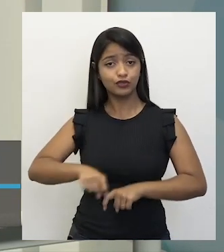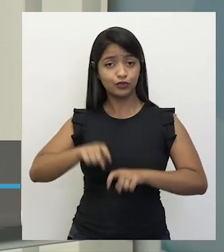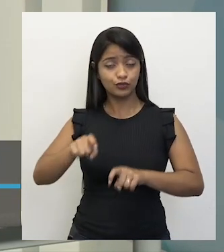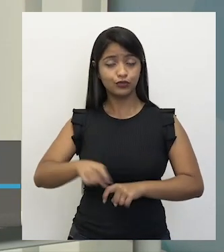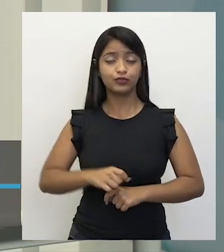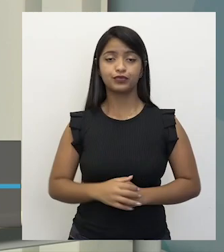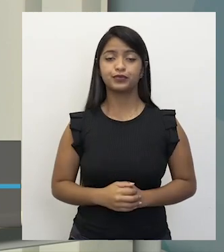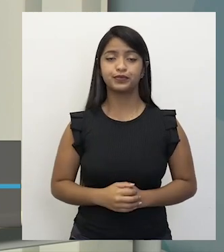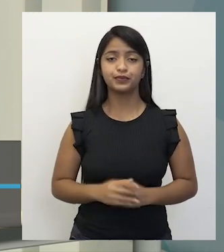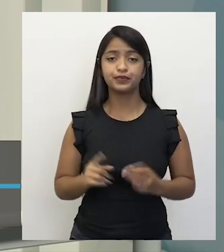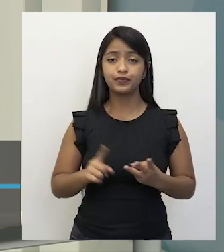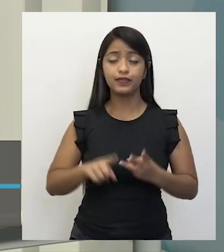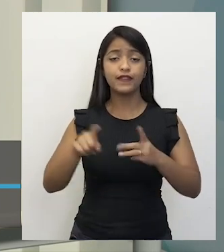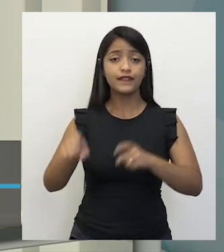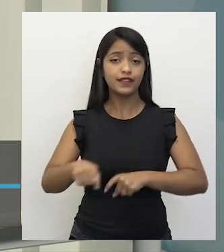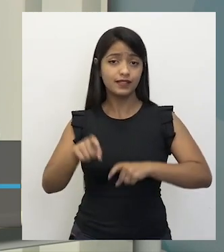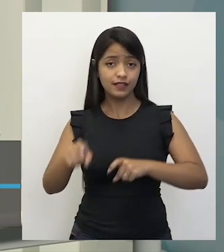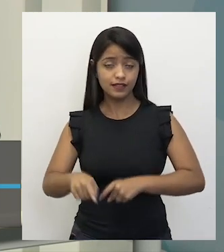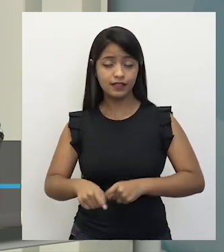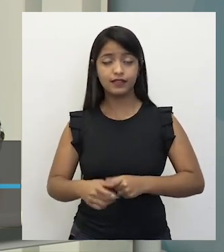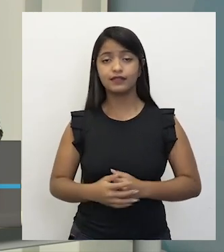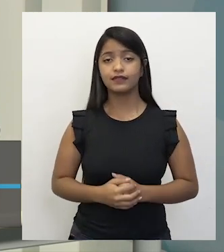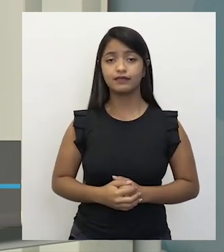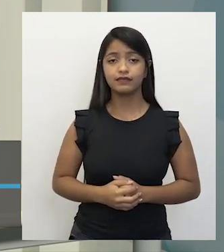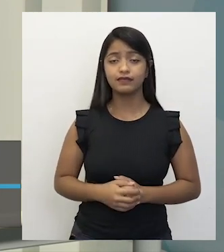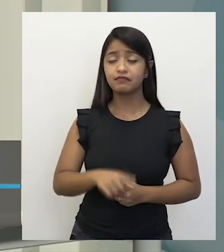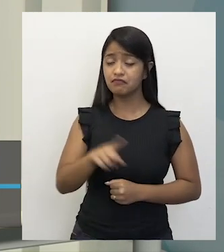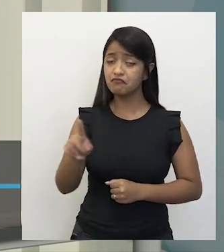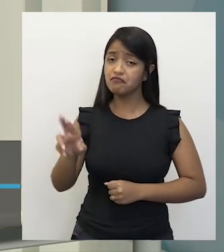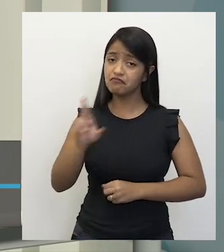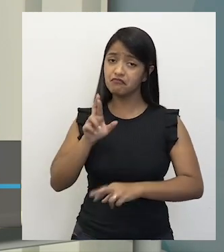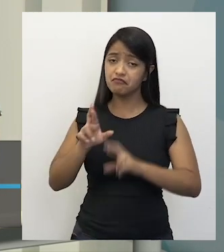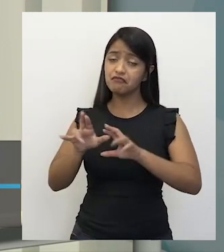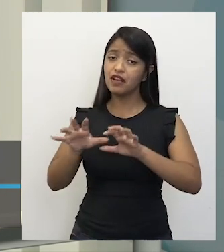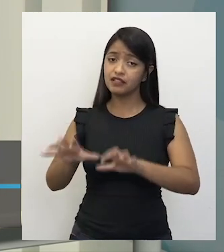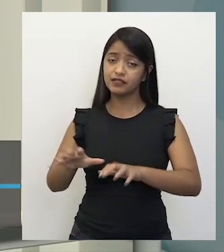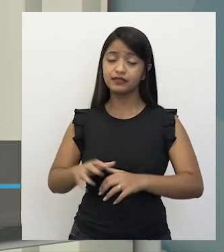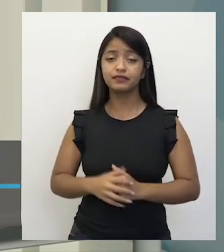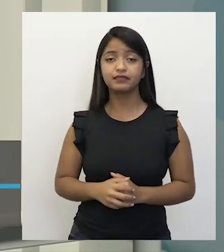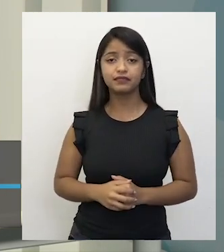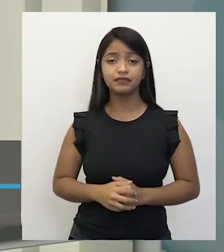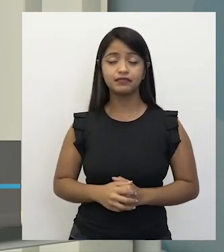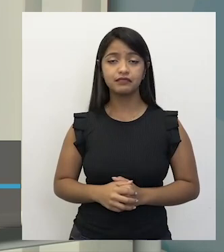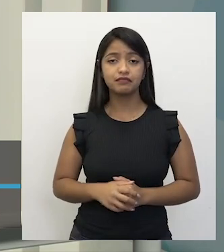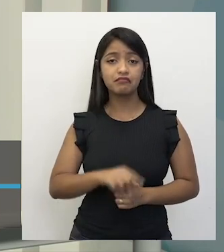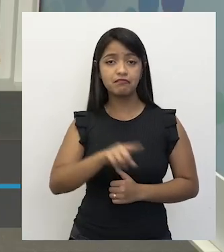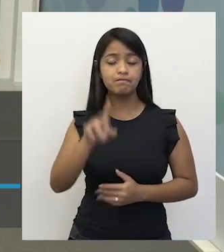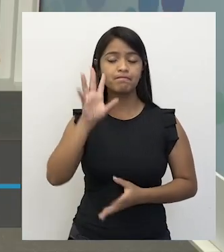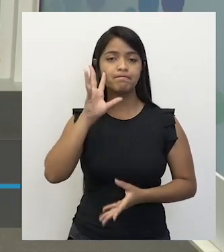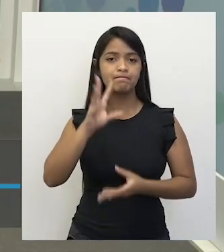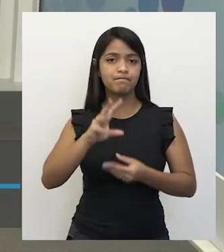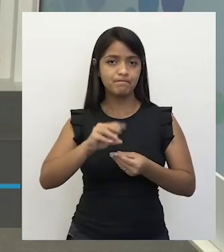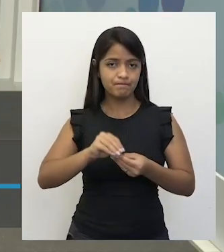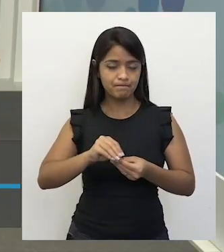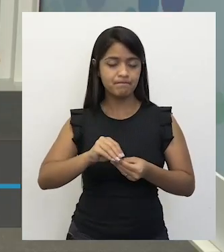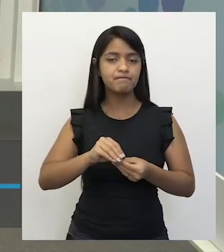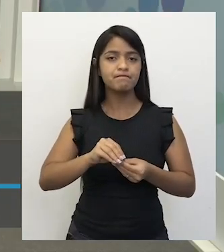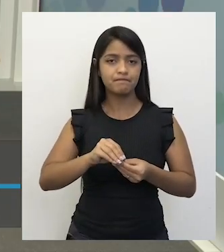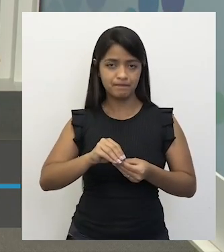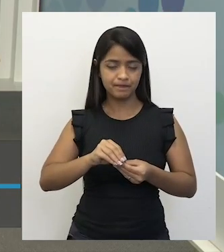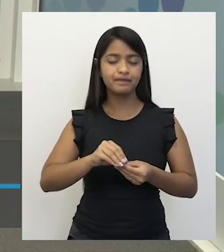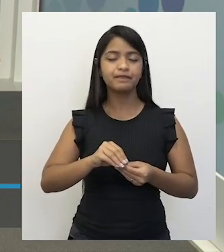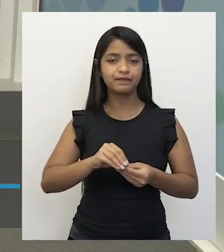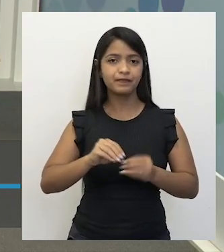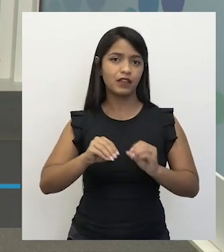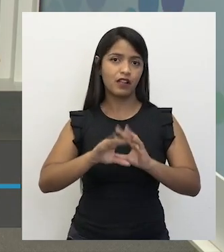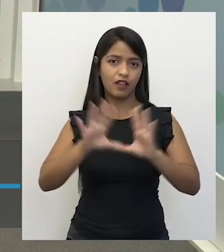bem. numa fazenda, né? É isso que eles Ok. fizeram mesmo. Eles deduziram aí por Eles, conta exatamente, dos porque não fica acontecimentos. claro, por